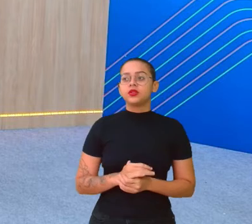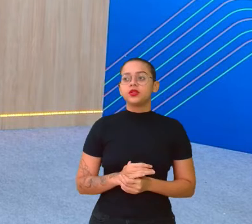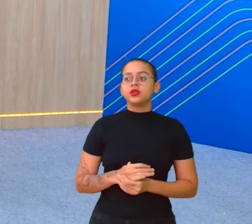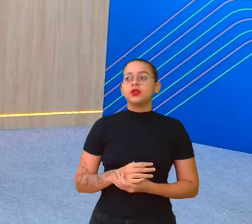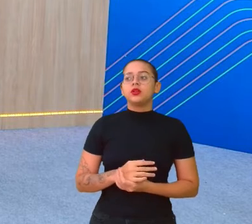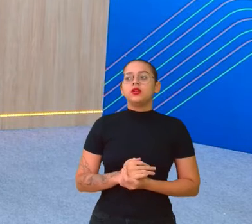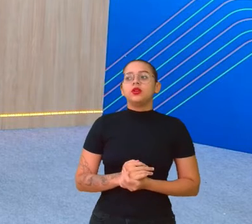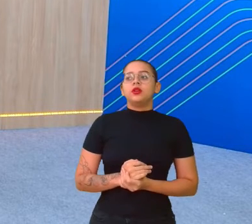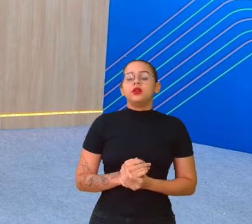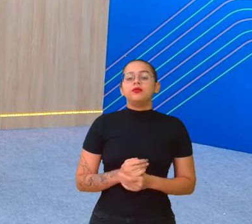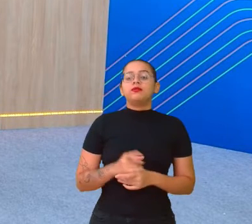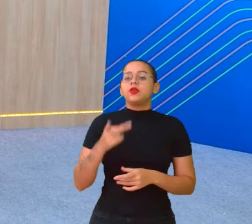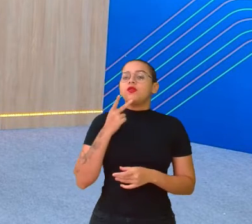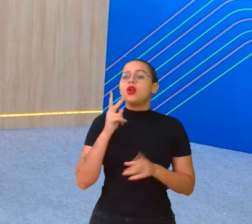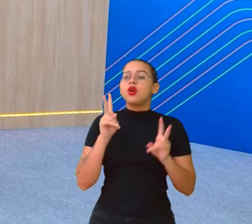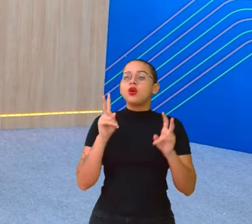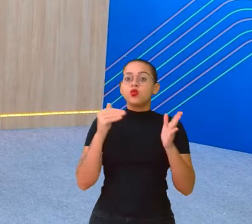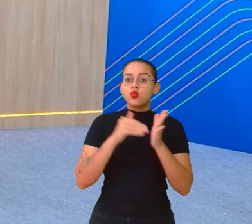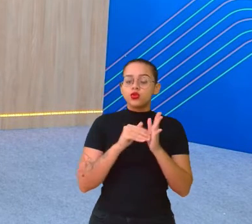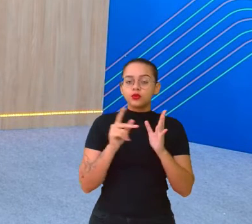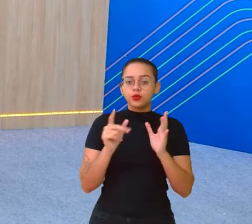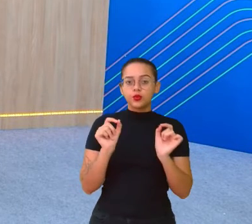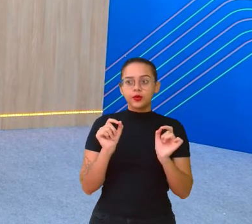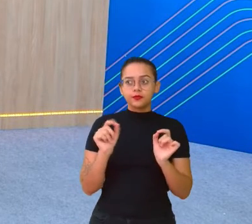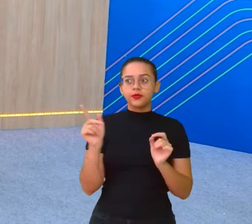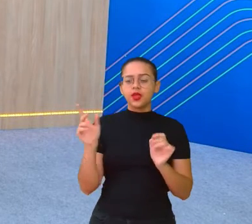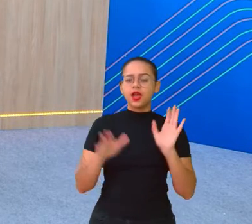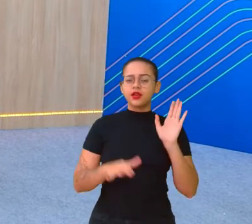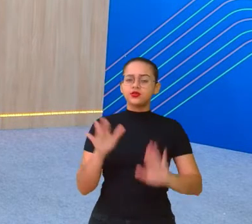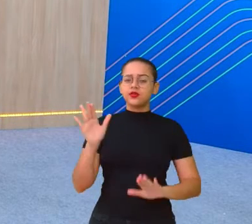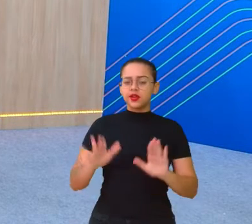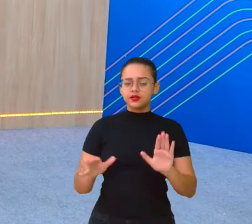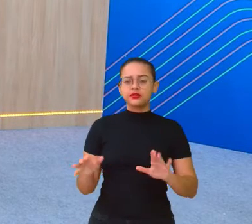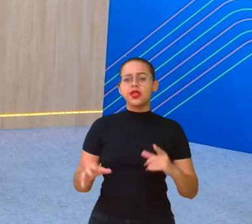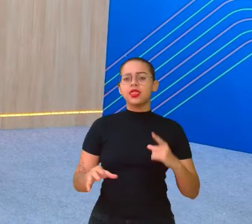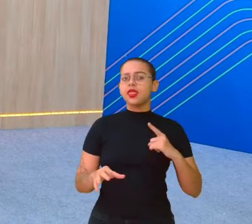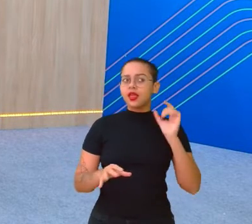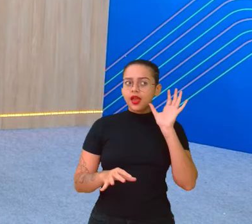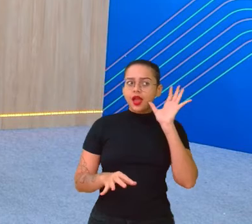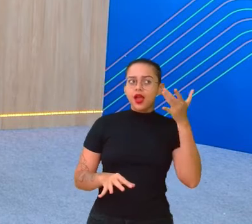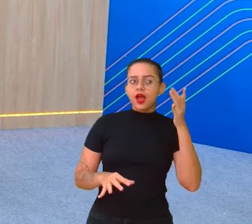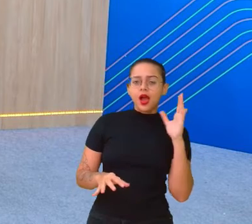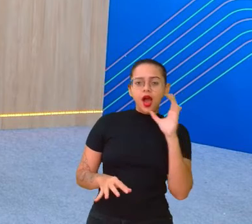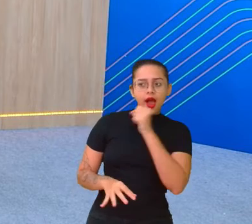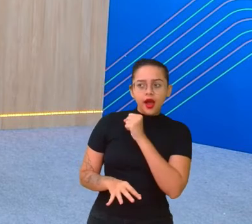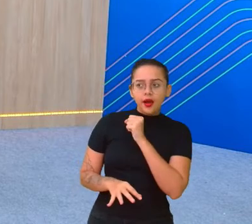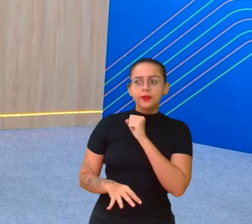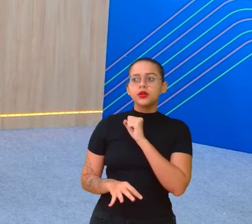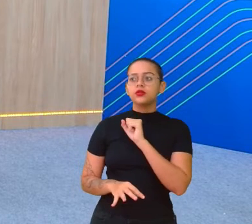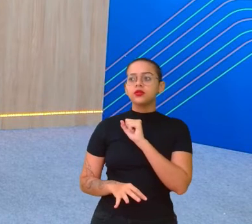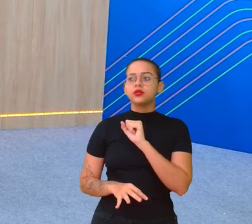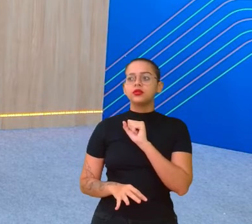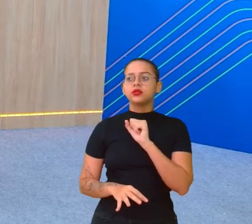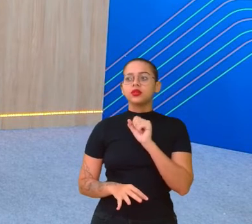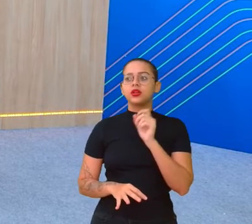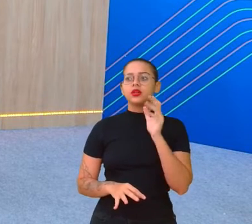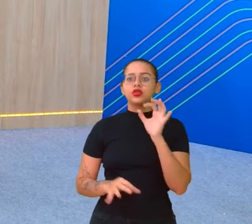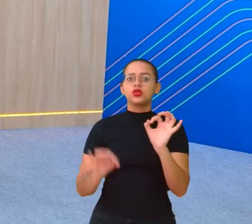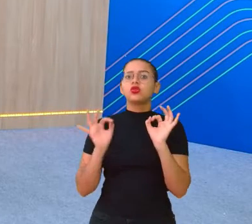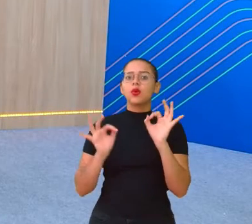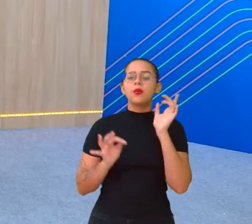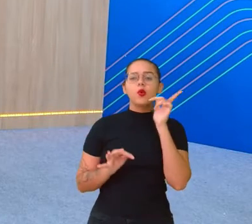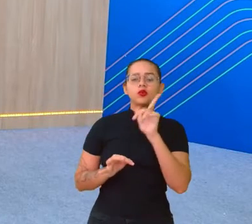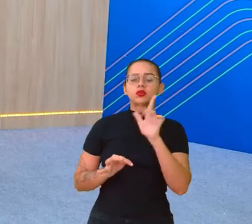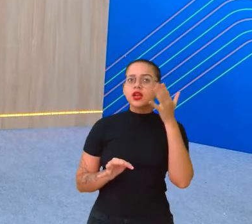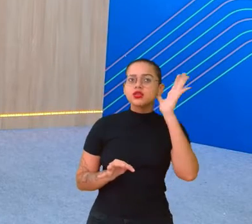falando um pouco desse último tema que tu falou, né? Muitas vezes a gente, às vezes, tem soluções rápidas assim, e aí, massa, eu